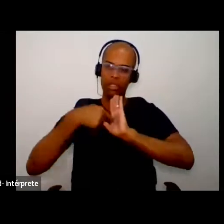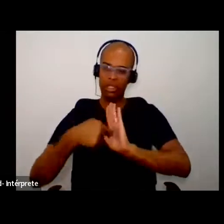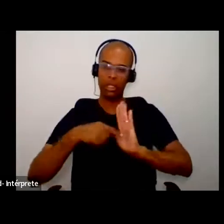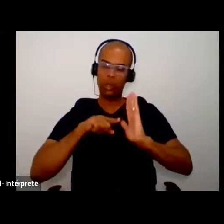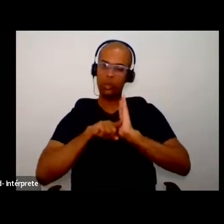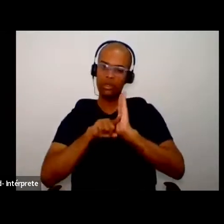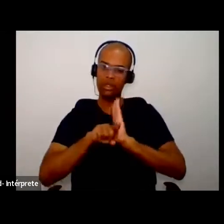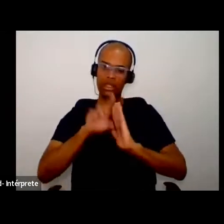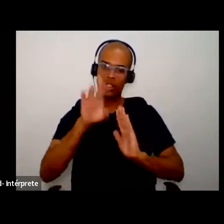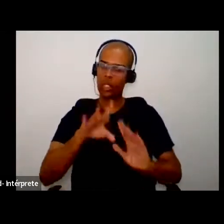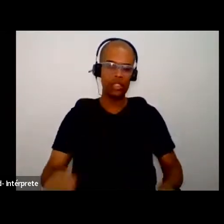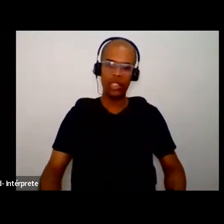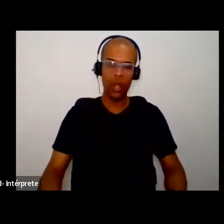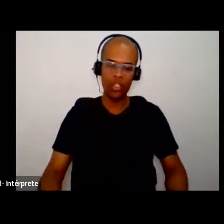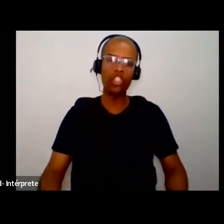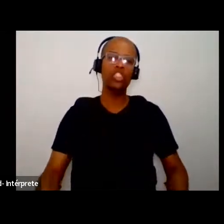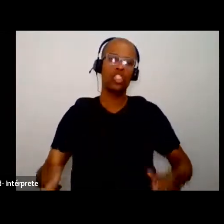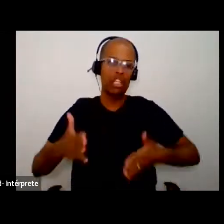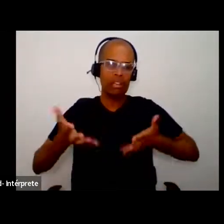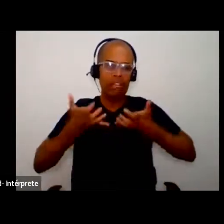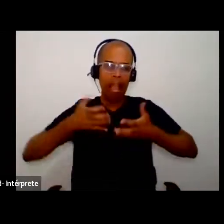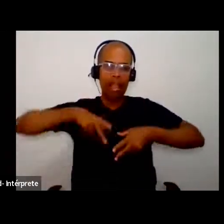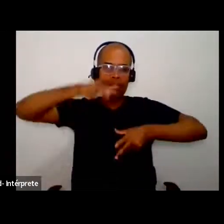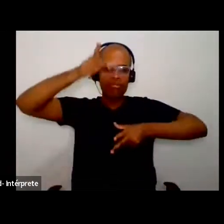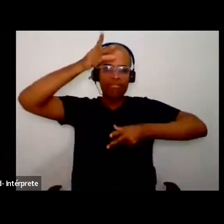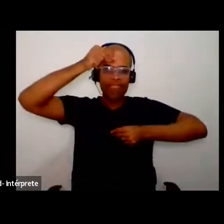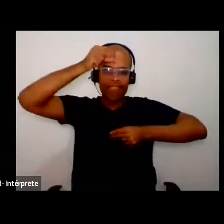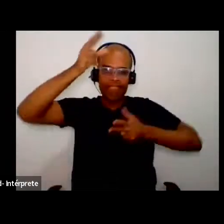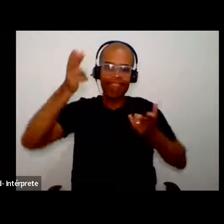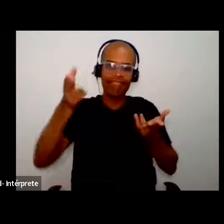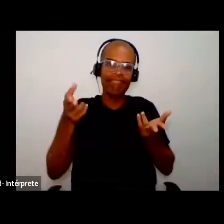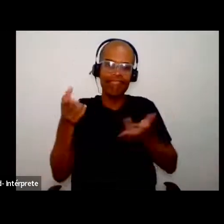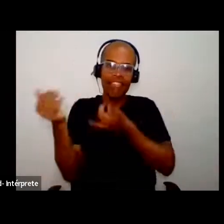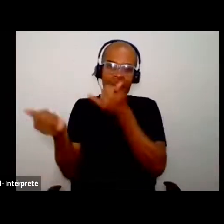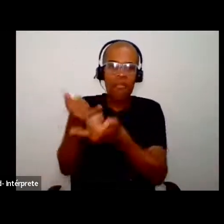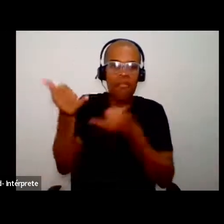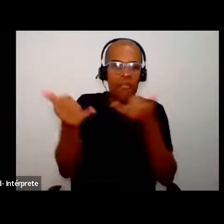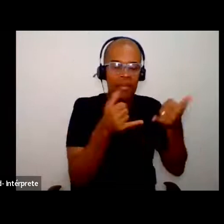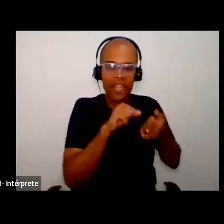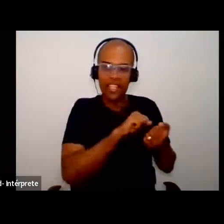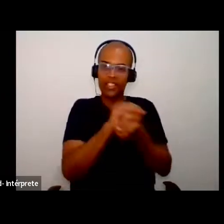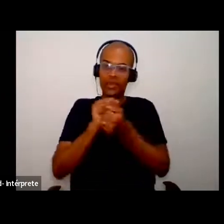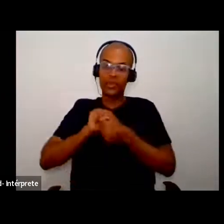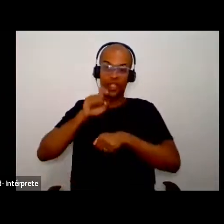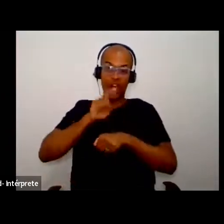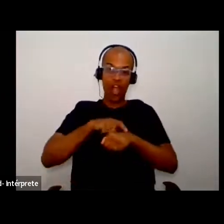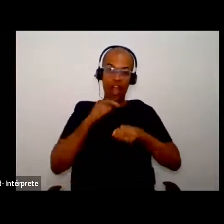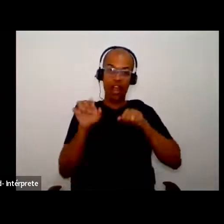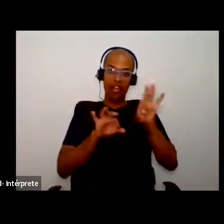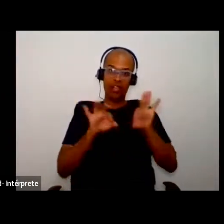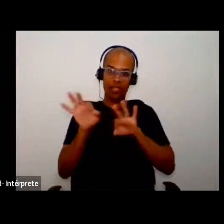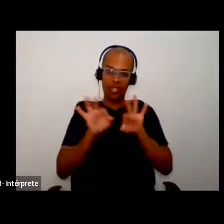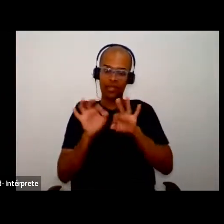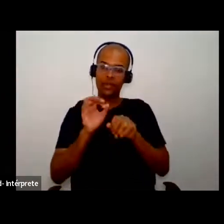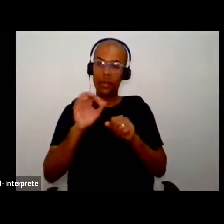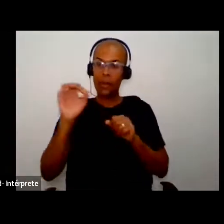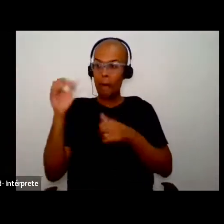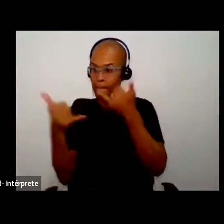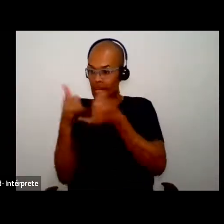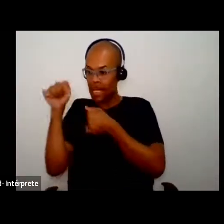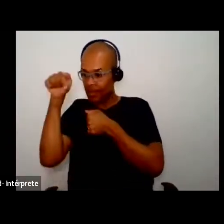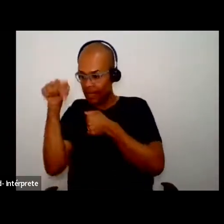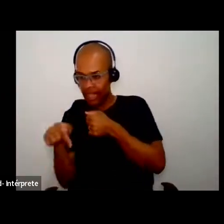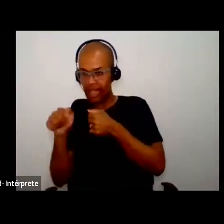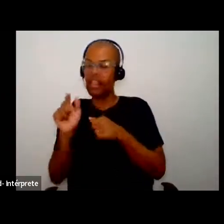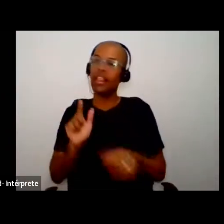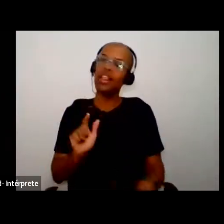nós queremos performar, queremos brincar uns com os outros nesse processo para entender, então, brincando aqui, como que